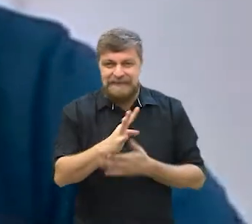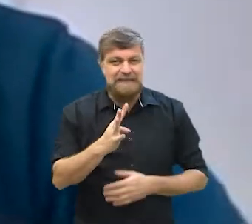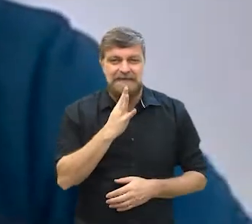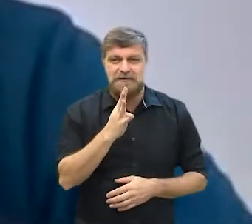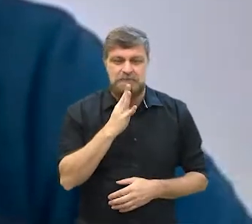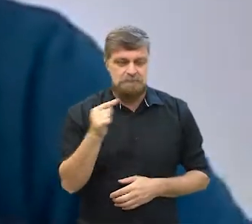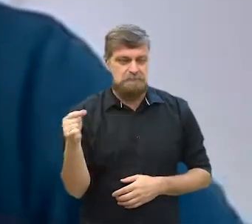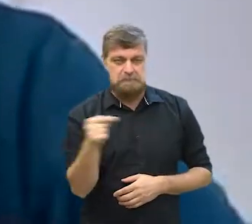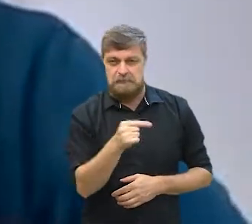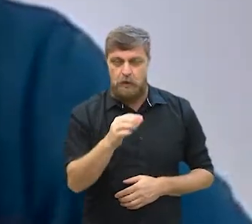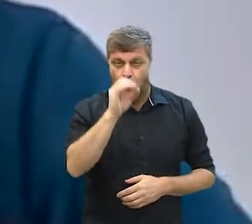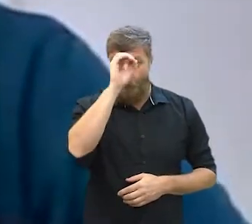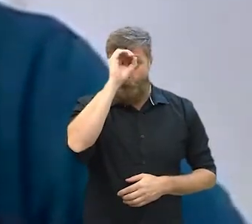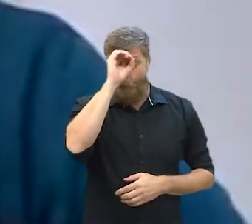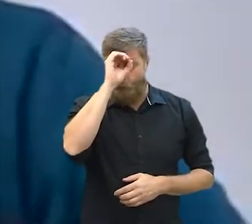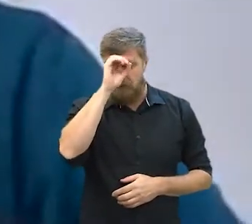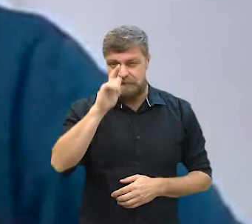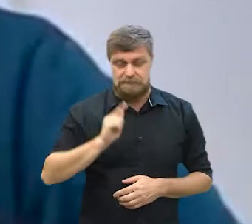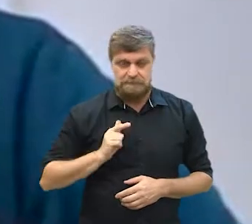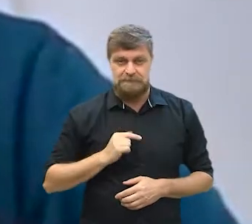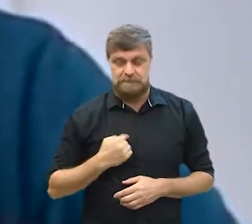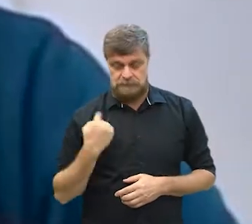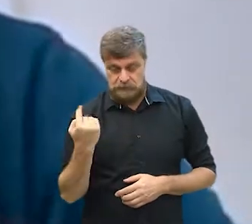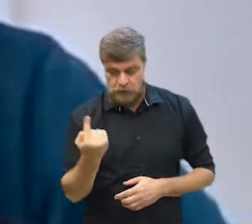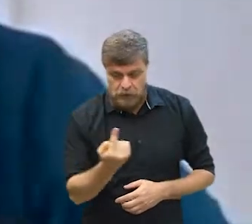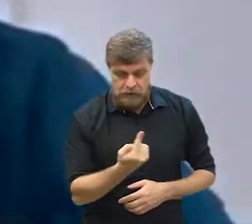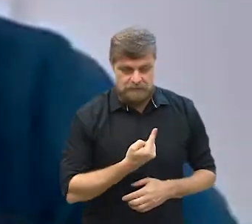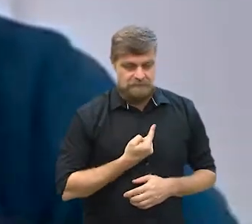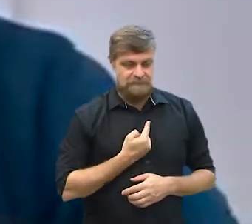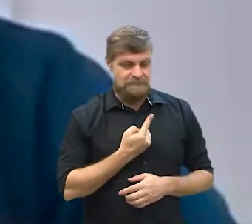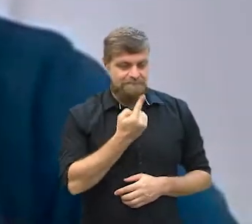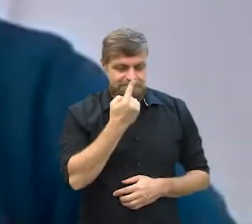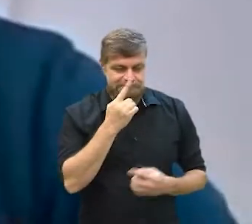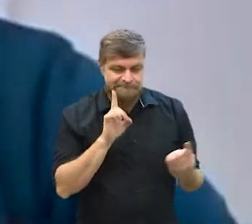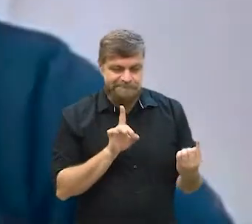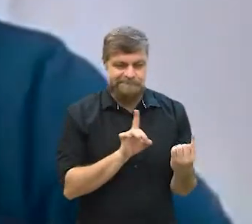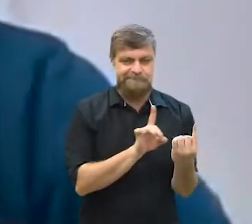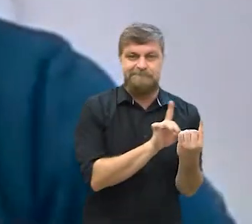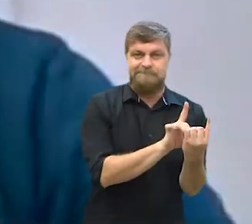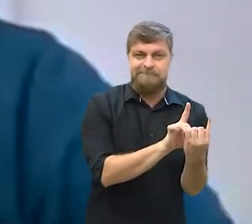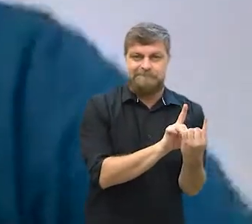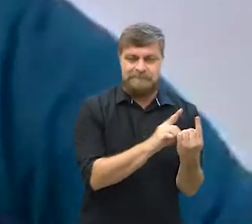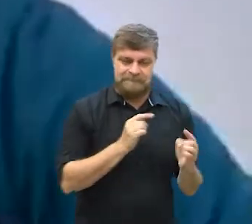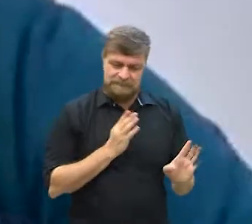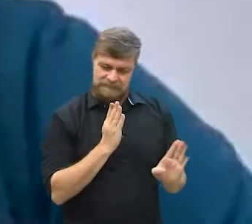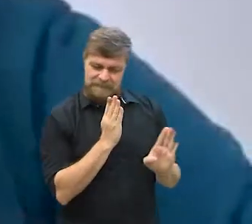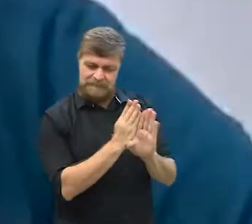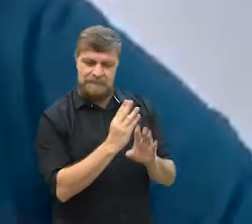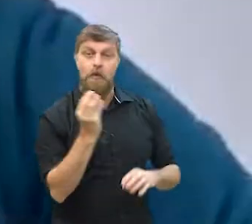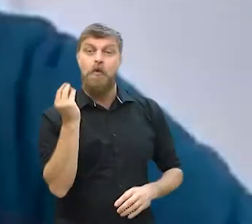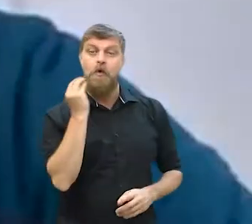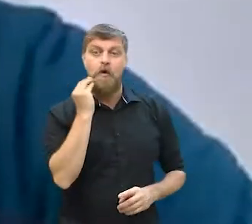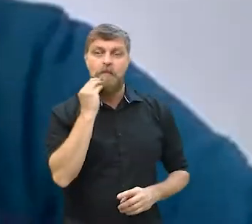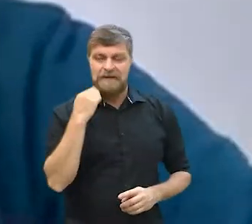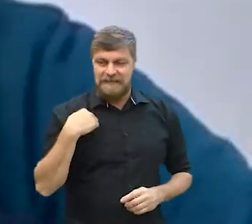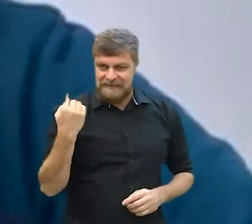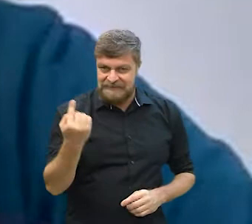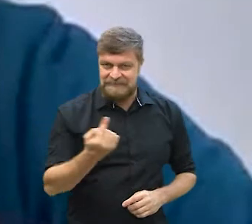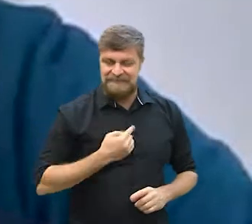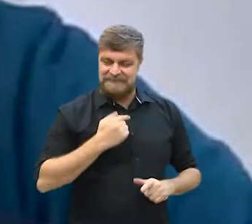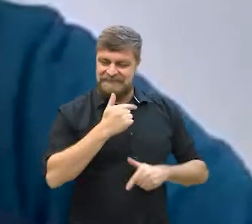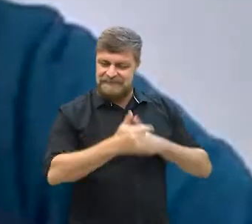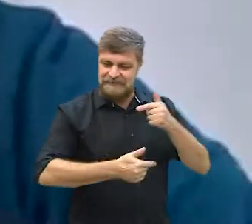data center estão hospedados os seus dados. E aí, nessa lacuna, a gente identificou a oportunidade